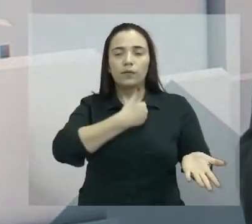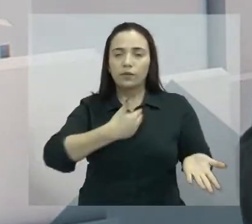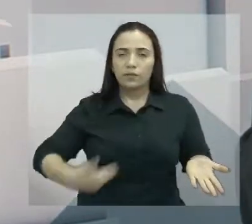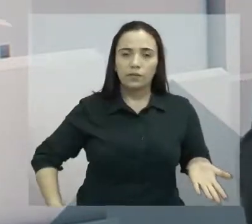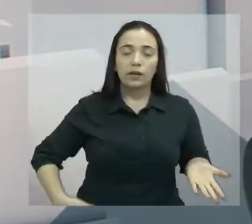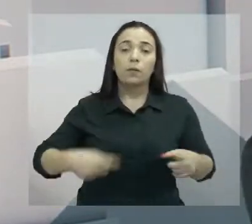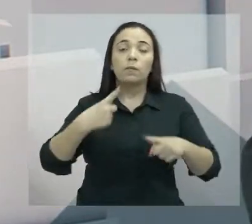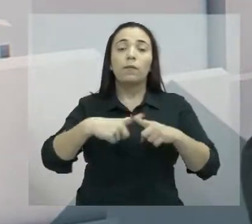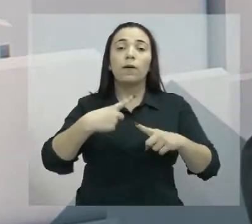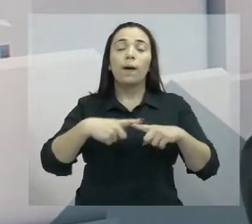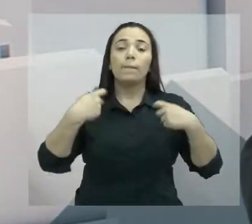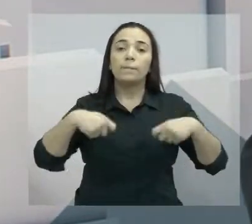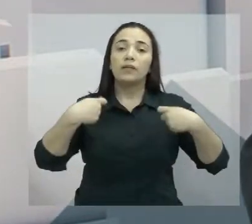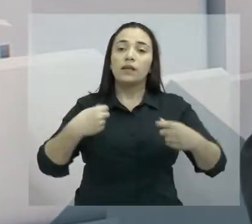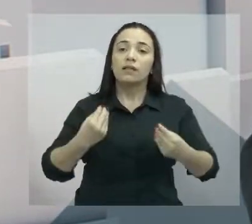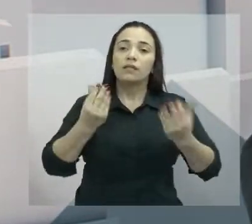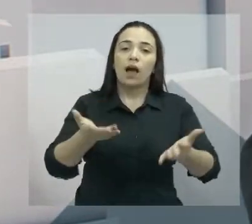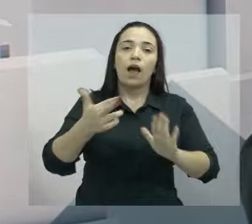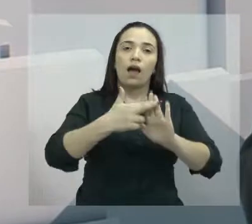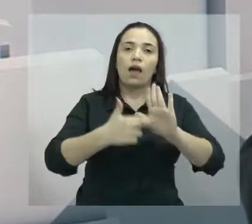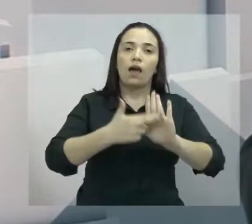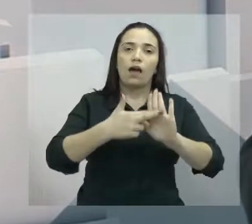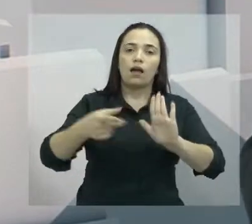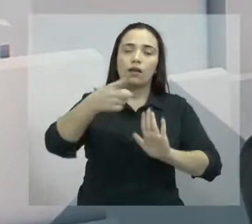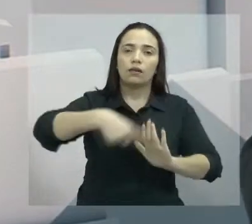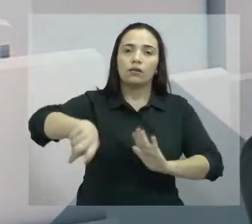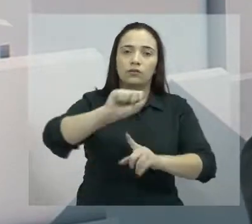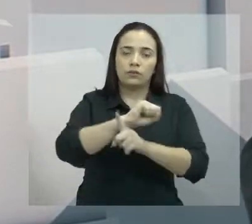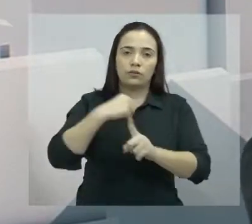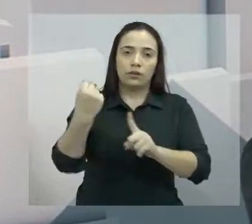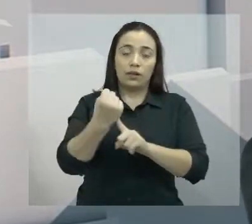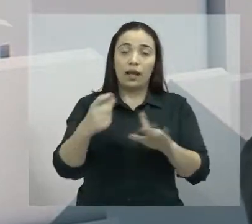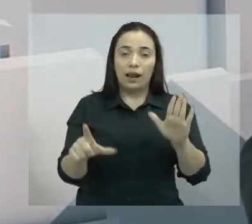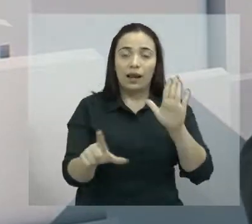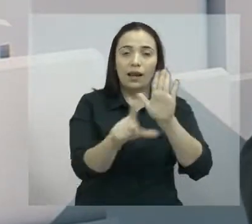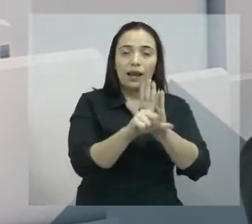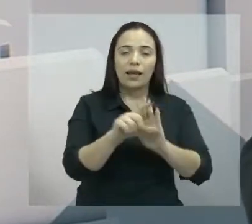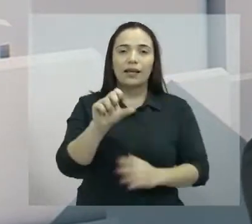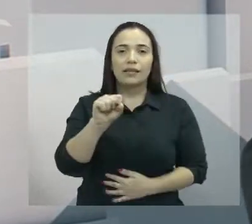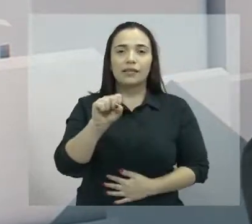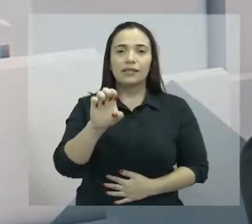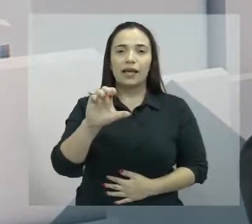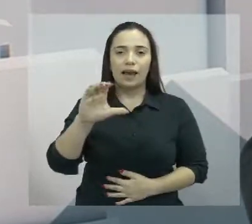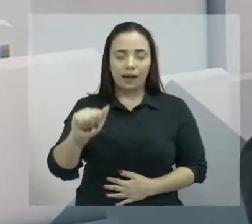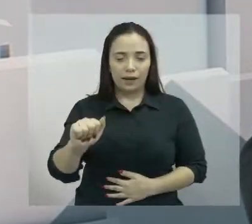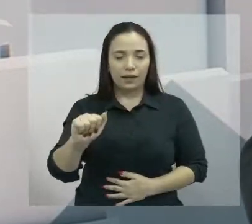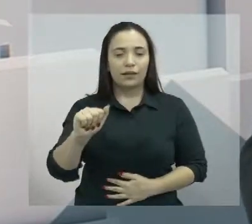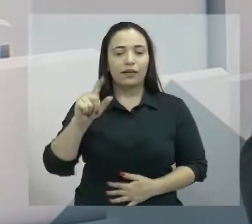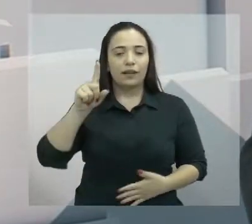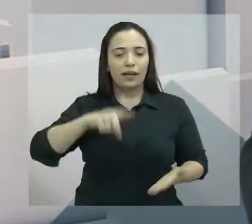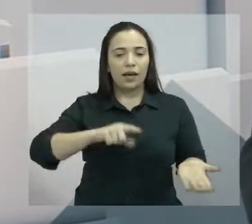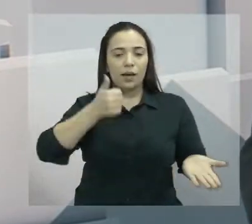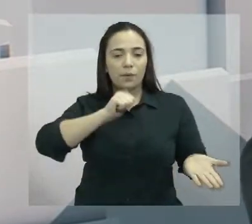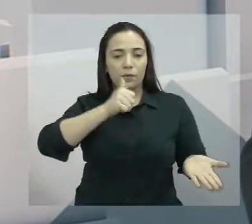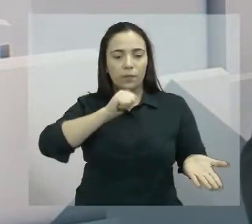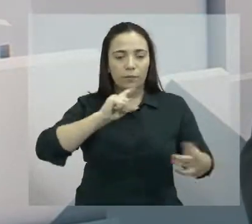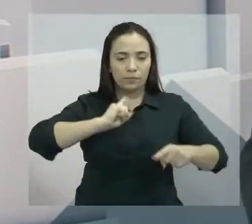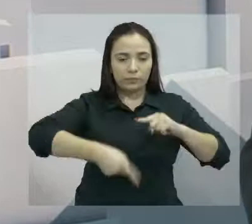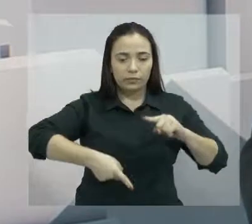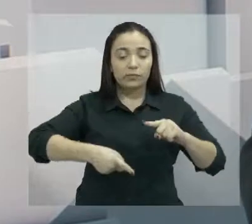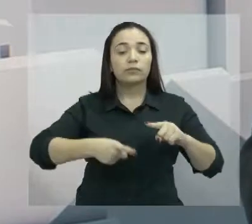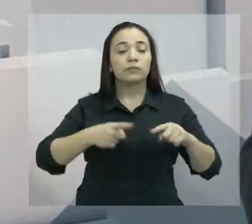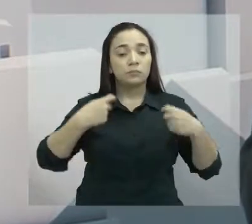haja limite, né, para a sociedade. E no caso da lei seca, justamente ele veio, né, esse limite, para